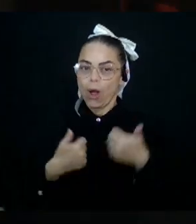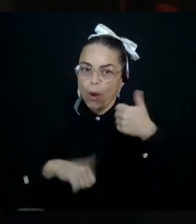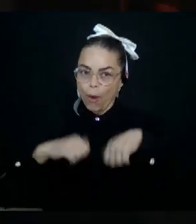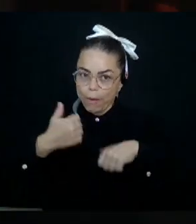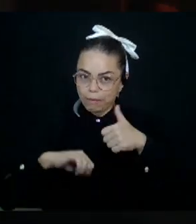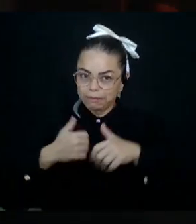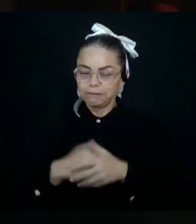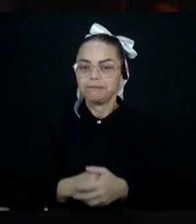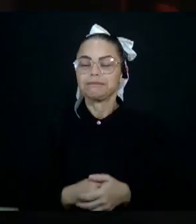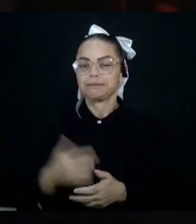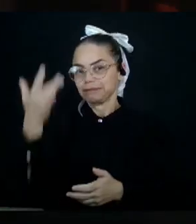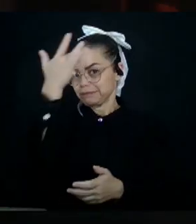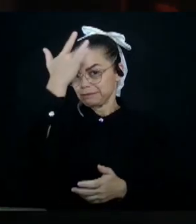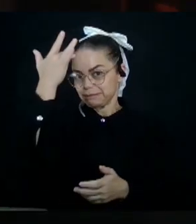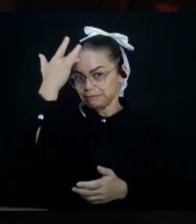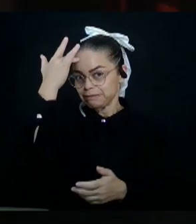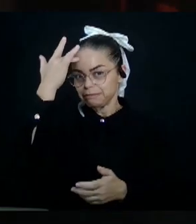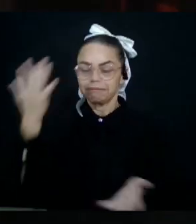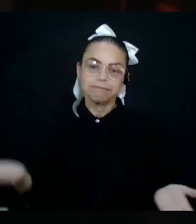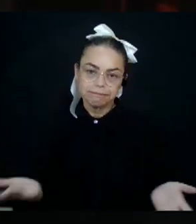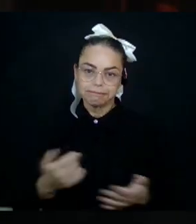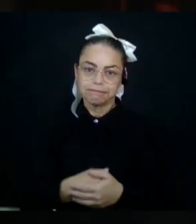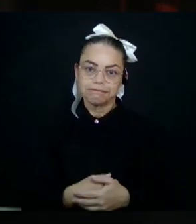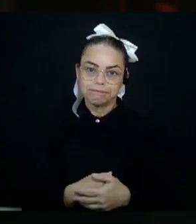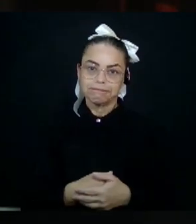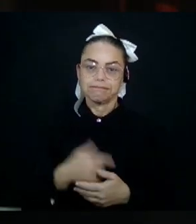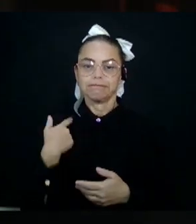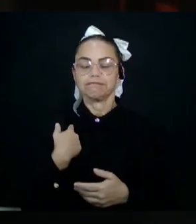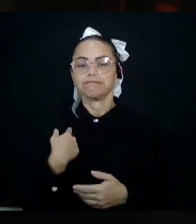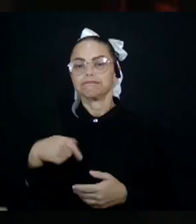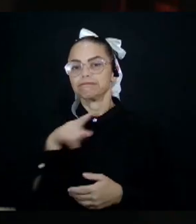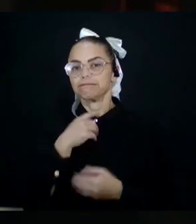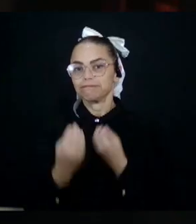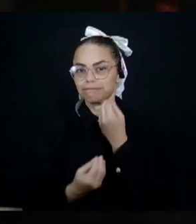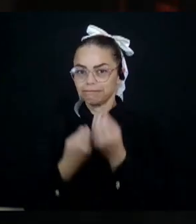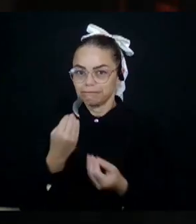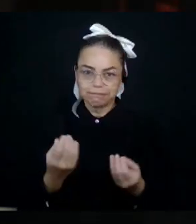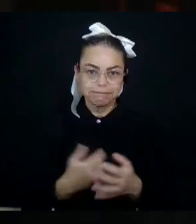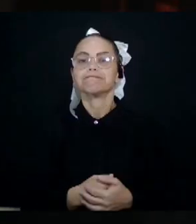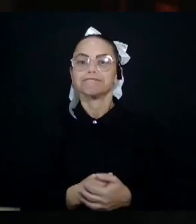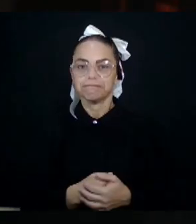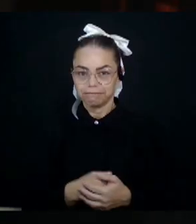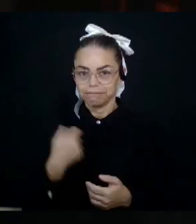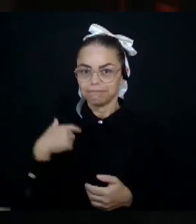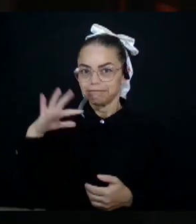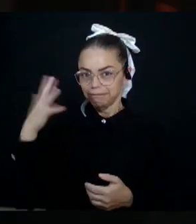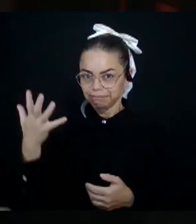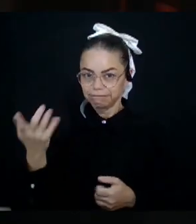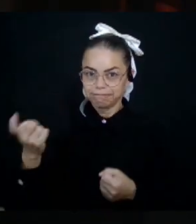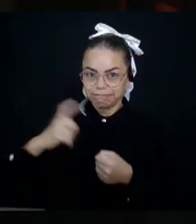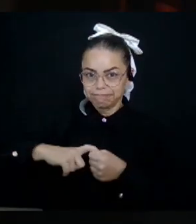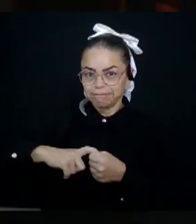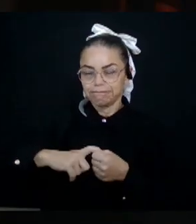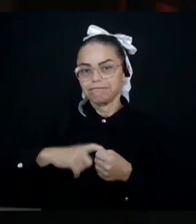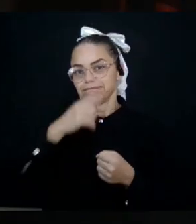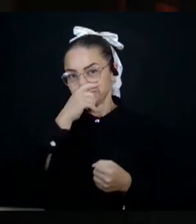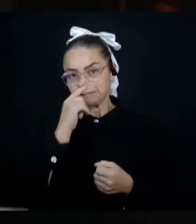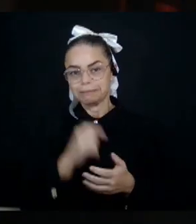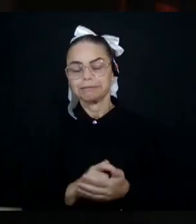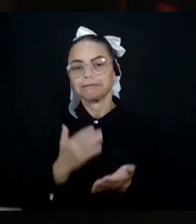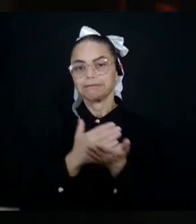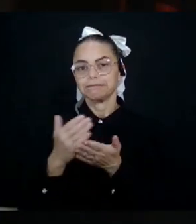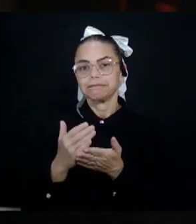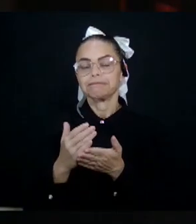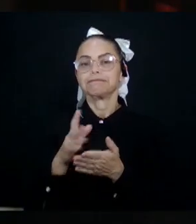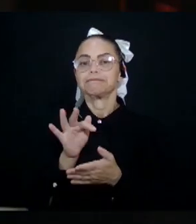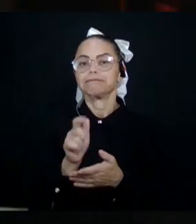saúde mental e uma pessoa que vai contar pra gente como é quando acontece a volta. Então a gente começa com a Fabiana. Vamos lá, o